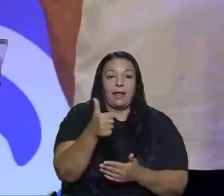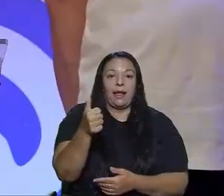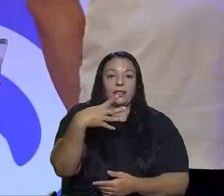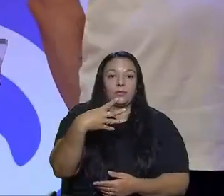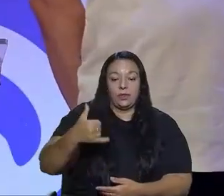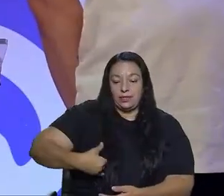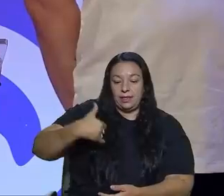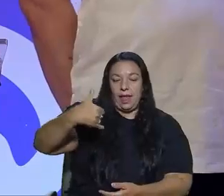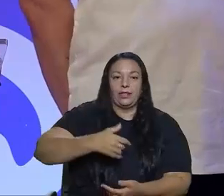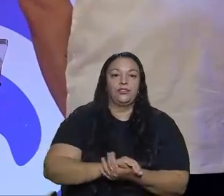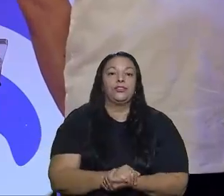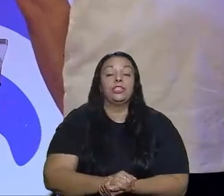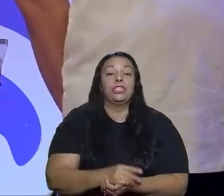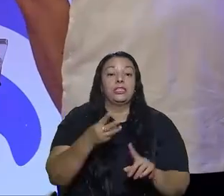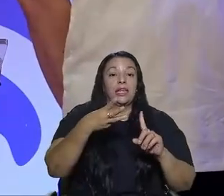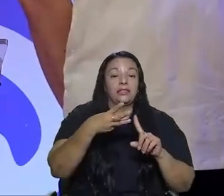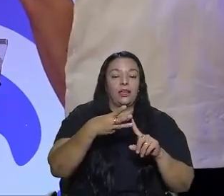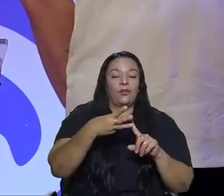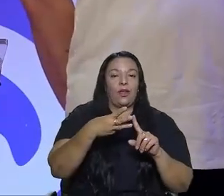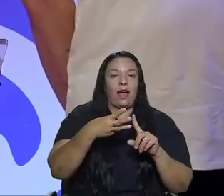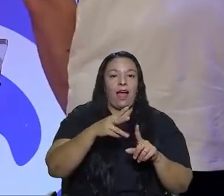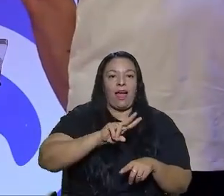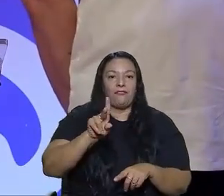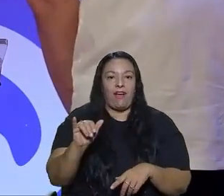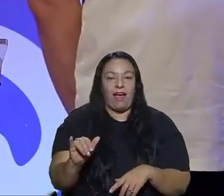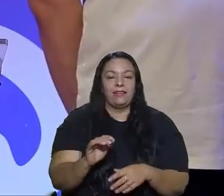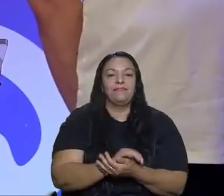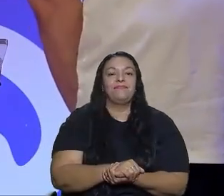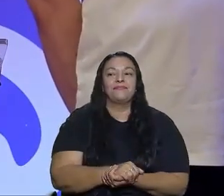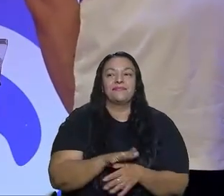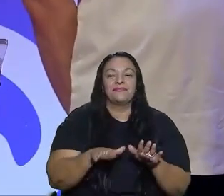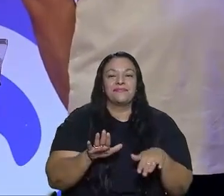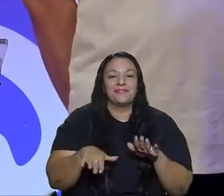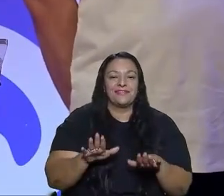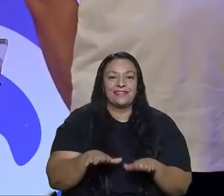anos. E o terceiro lugar vai para